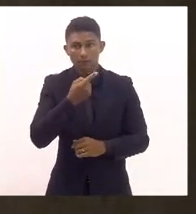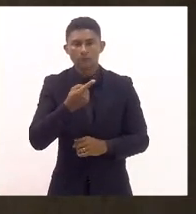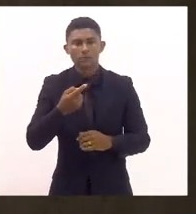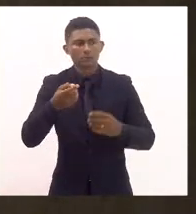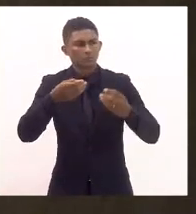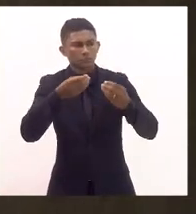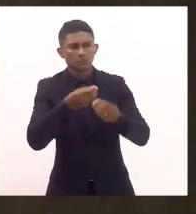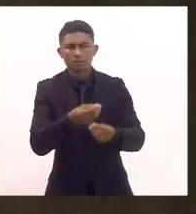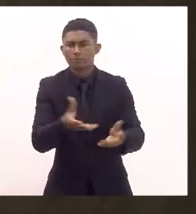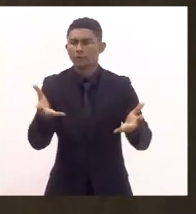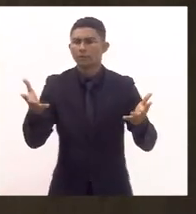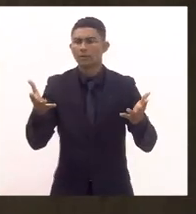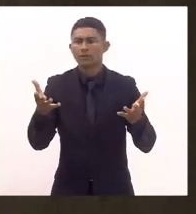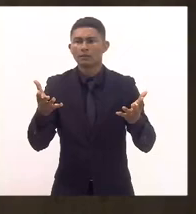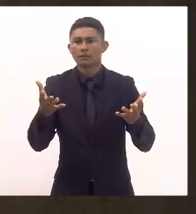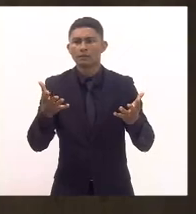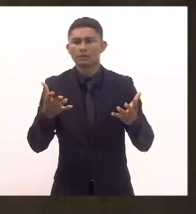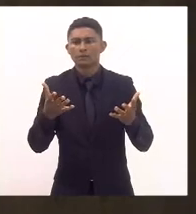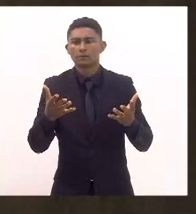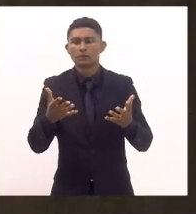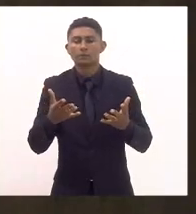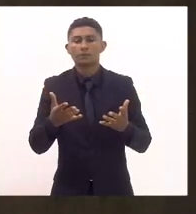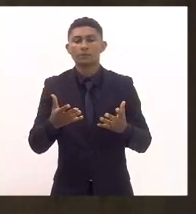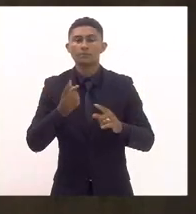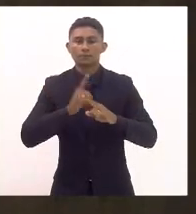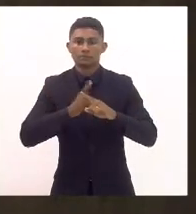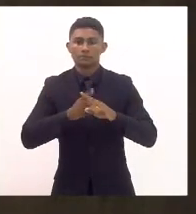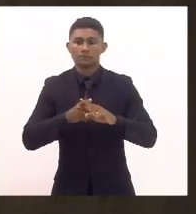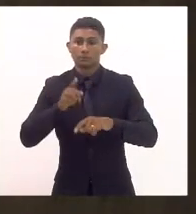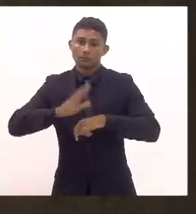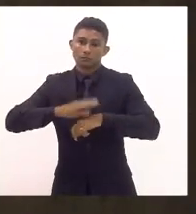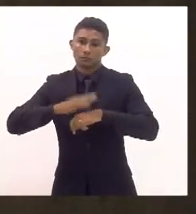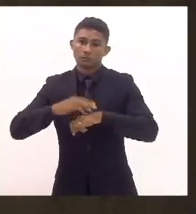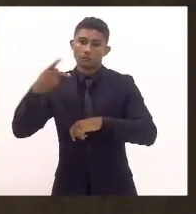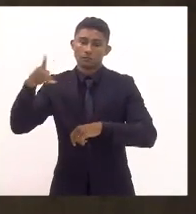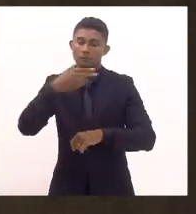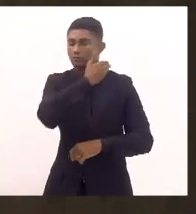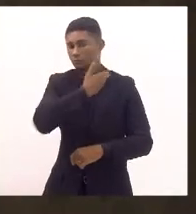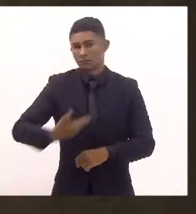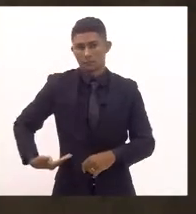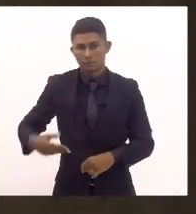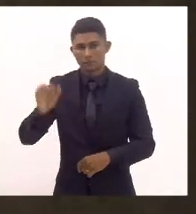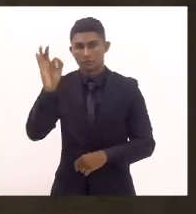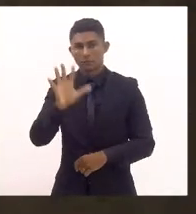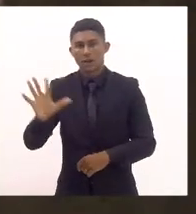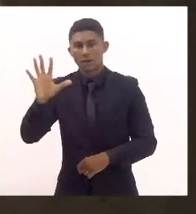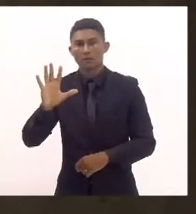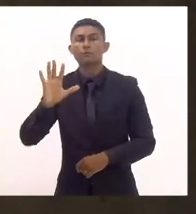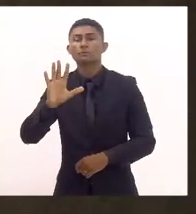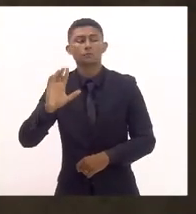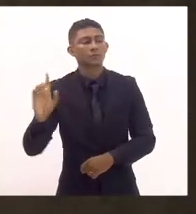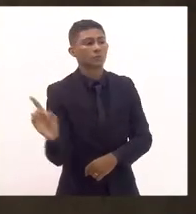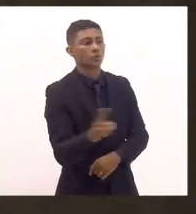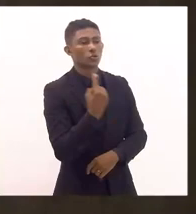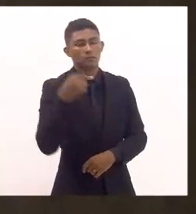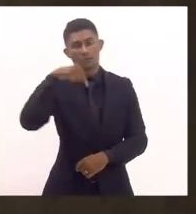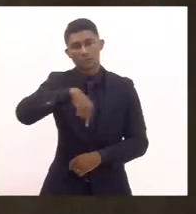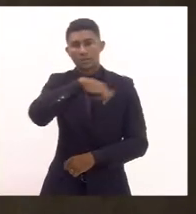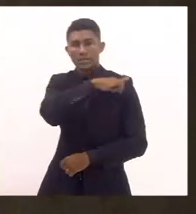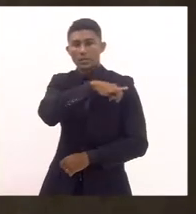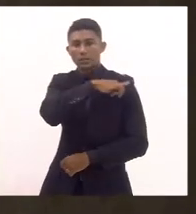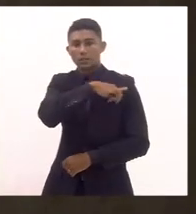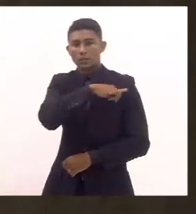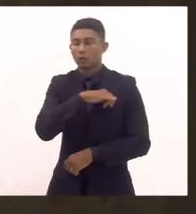distribuído a mediante ela chega desse governo federal Oi e a gente aqui no rio fica à mercê